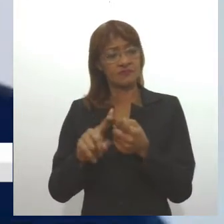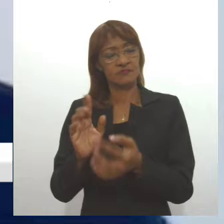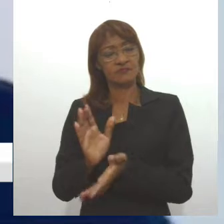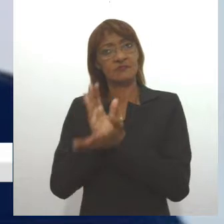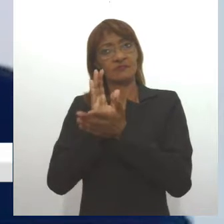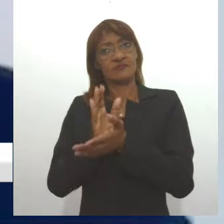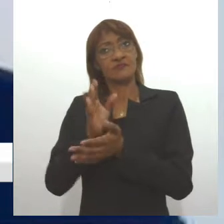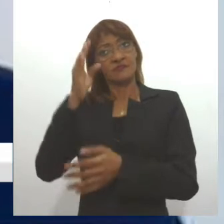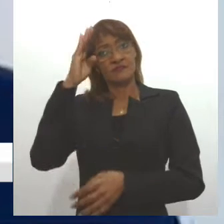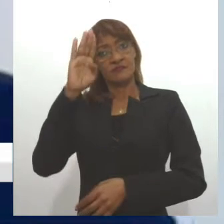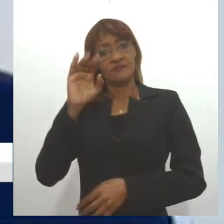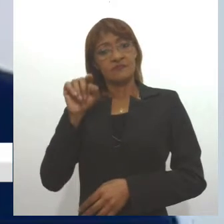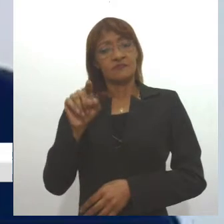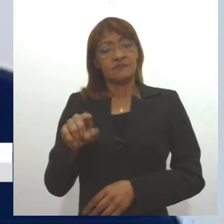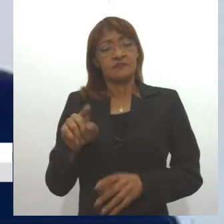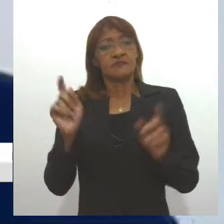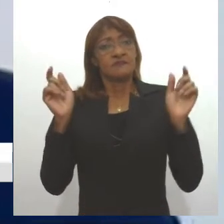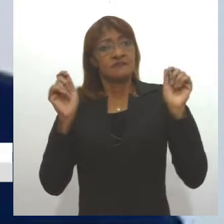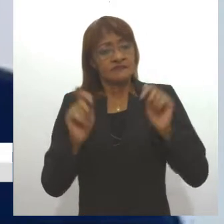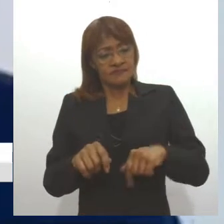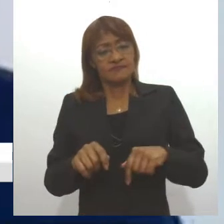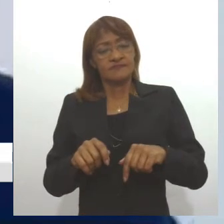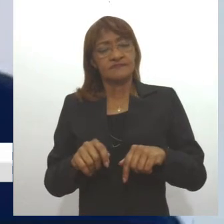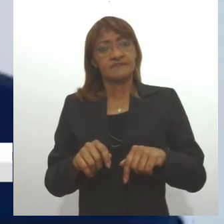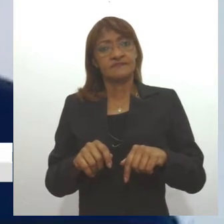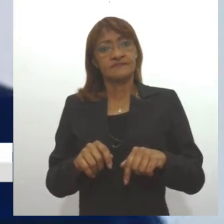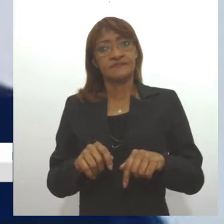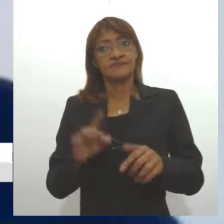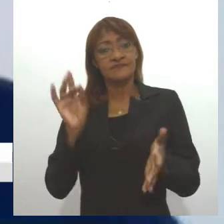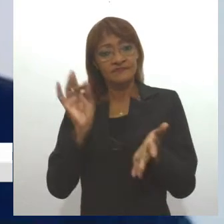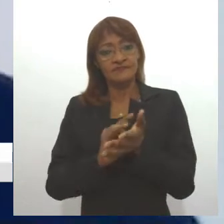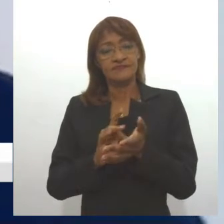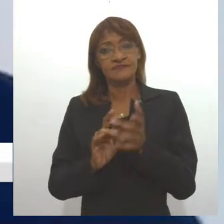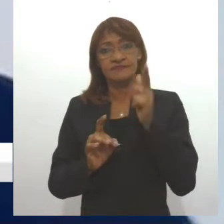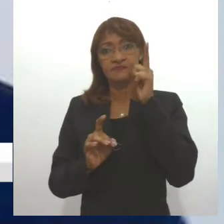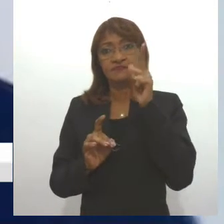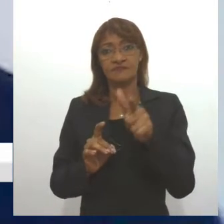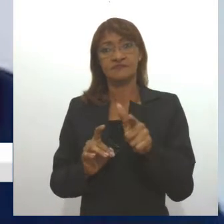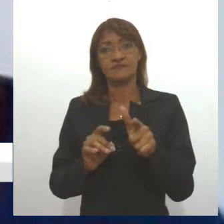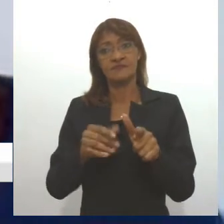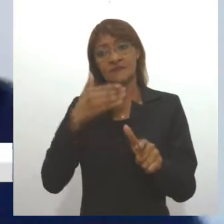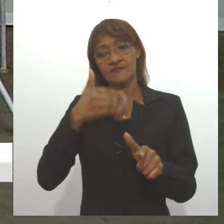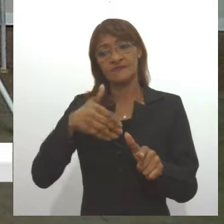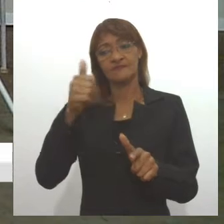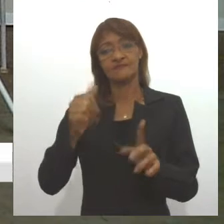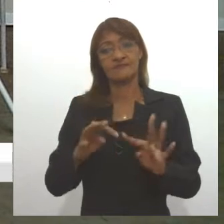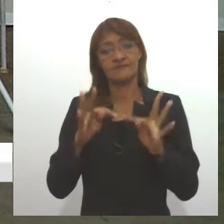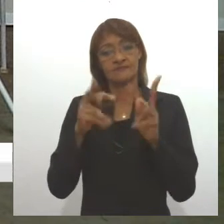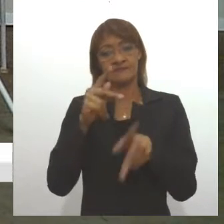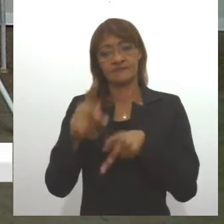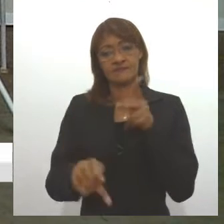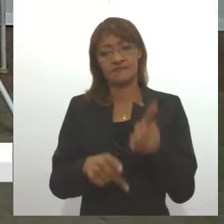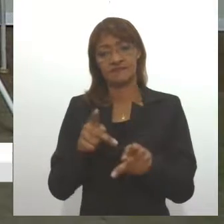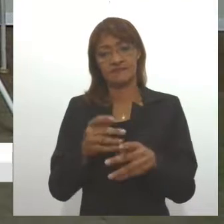para que a gente consiga, de fato, buscar melhorias para a nossa população. Olha, eu queria